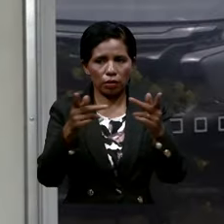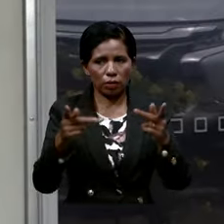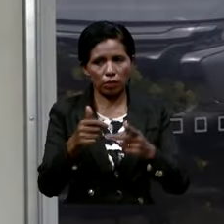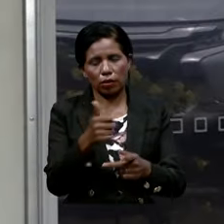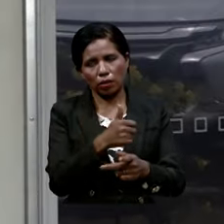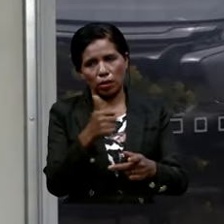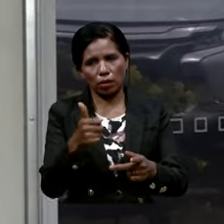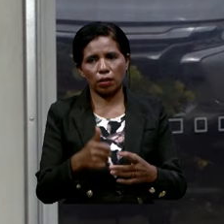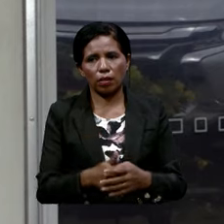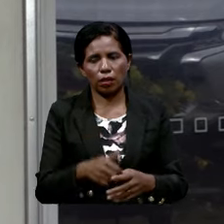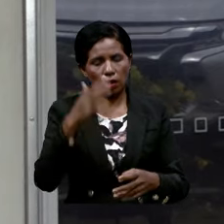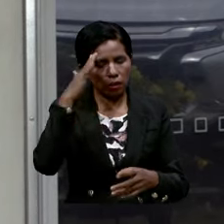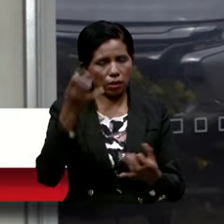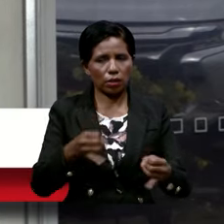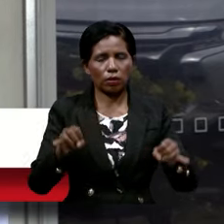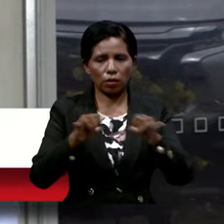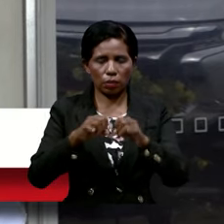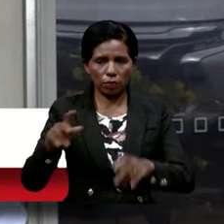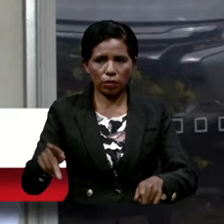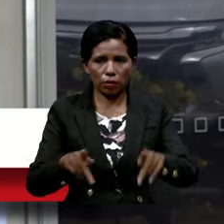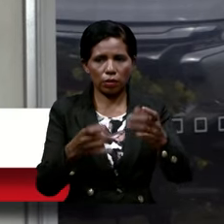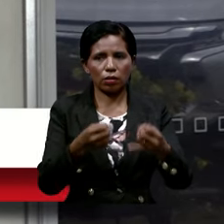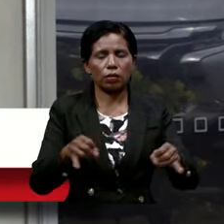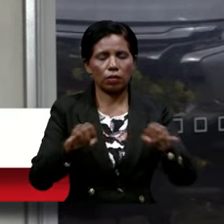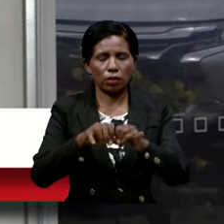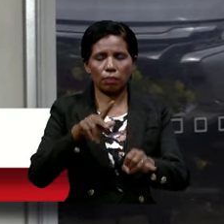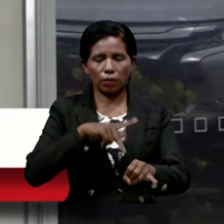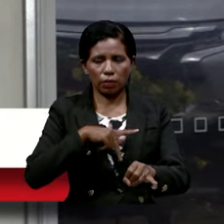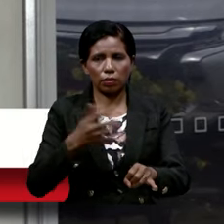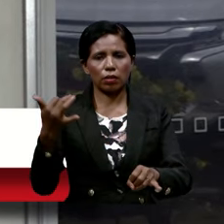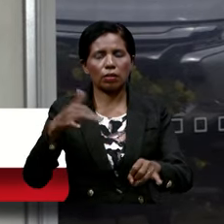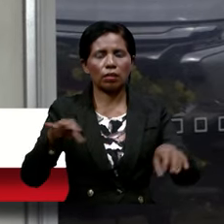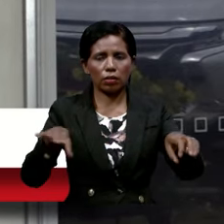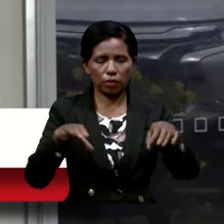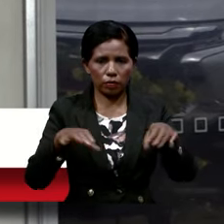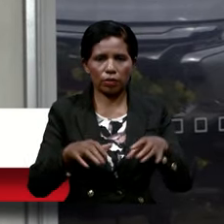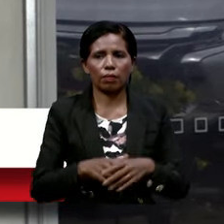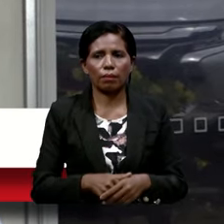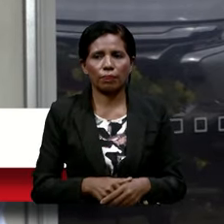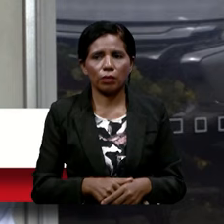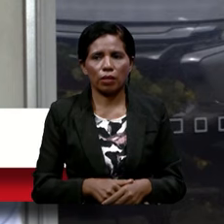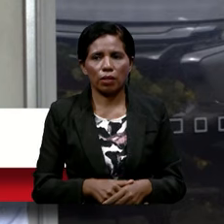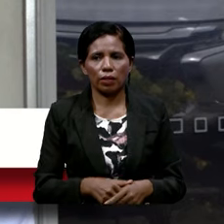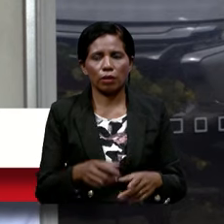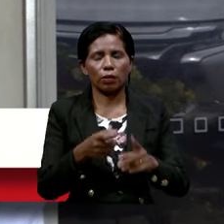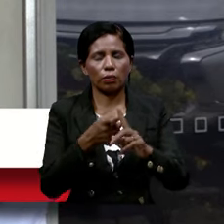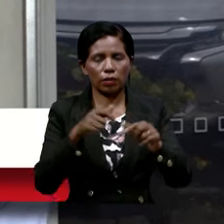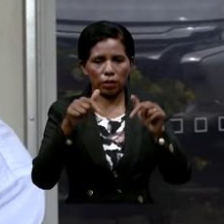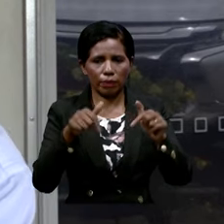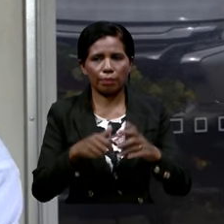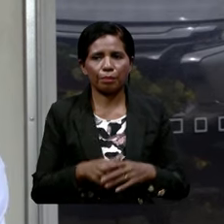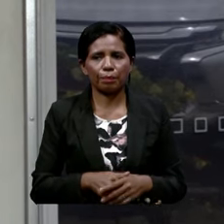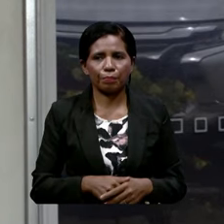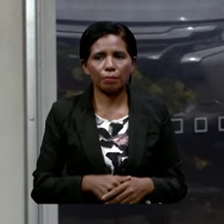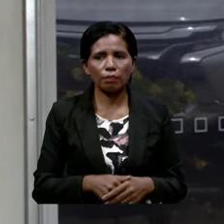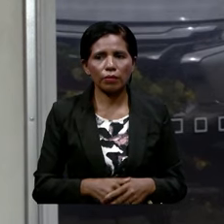dari da tem instituição pública magnega instituição privada ou se ir serviço ou não dari mas talvez você ir né